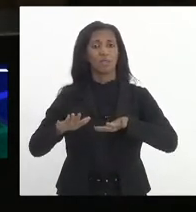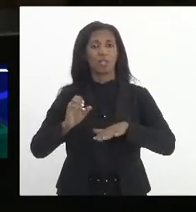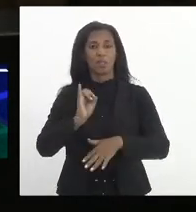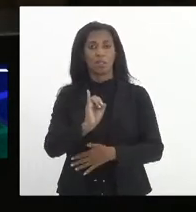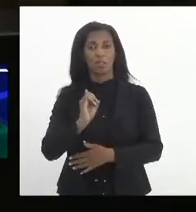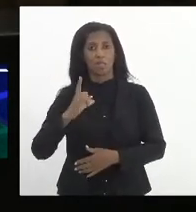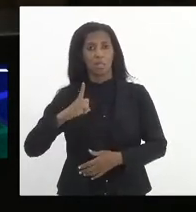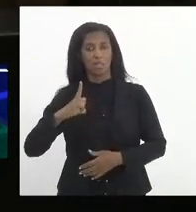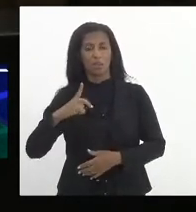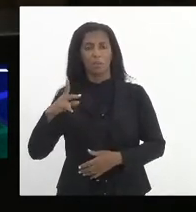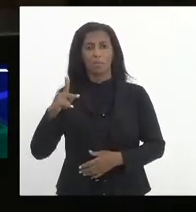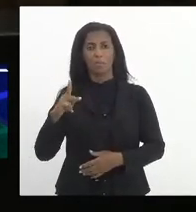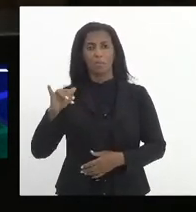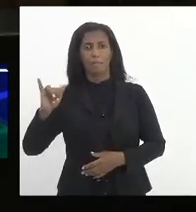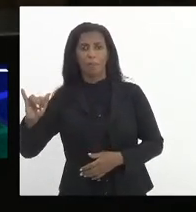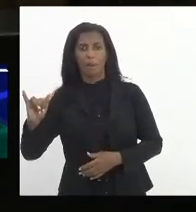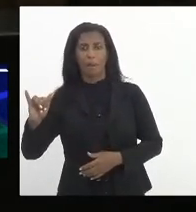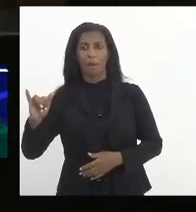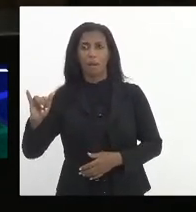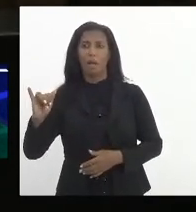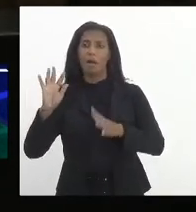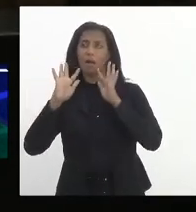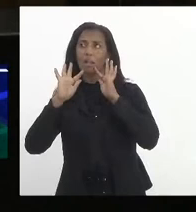dos seus responsáveis